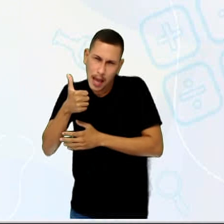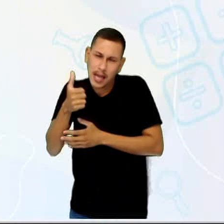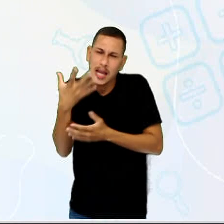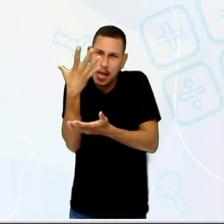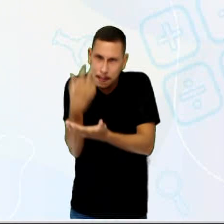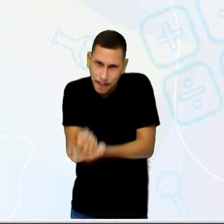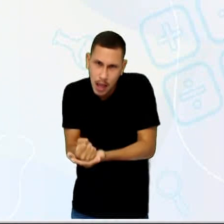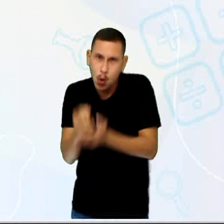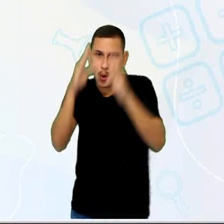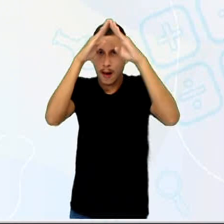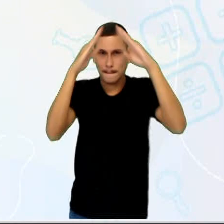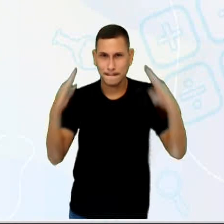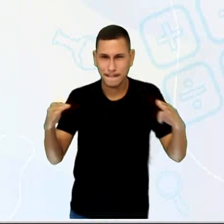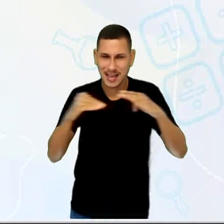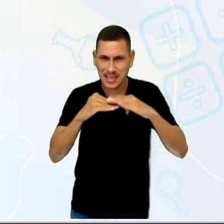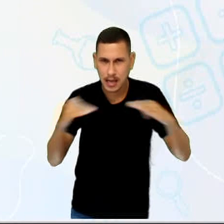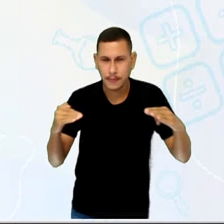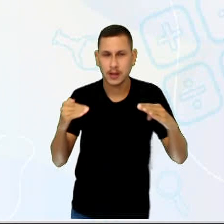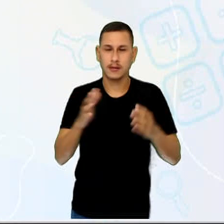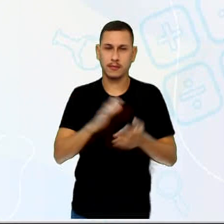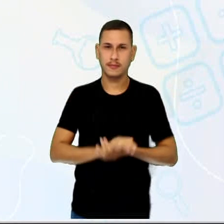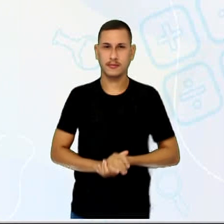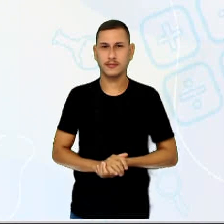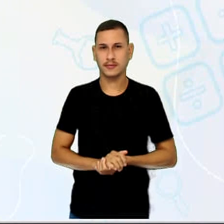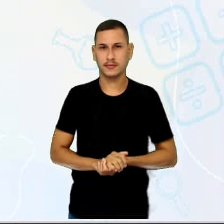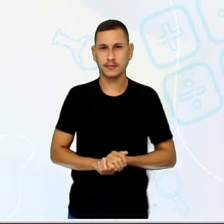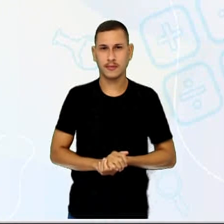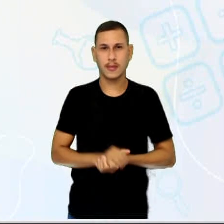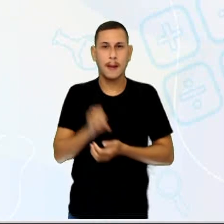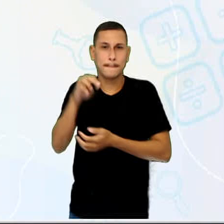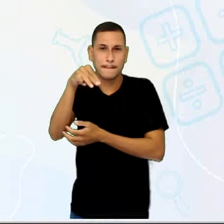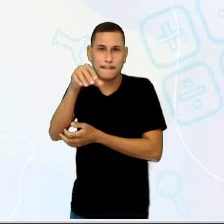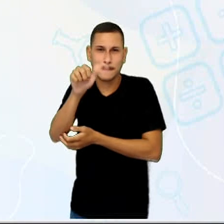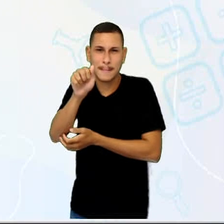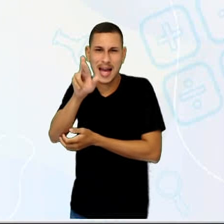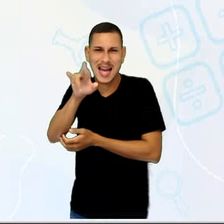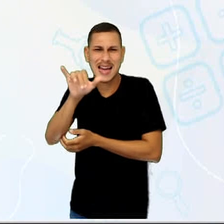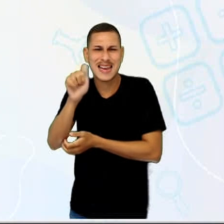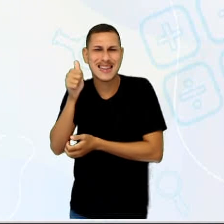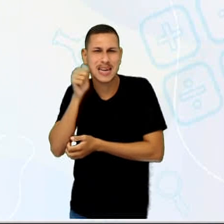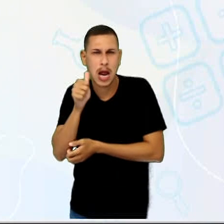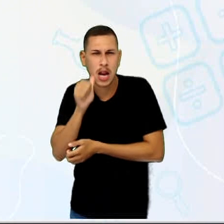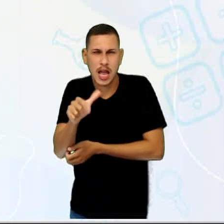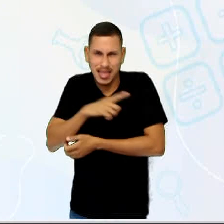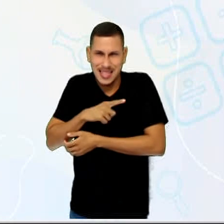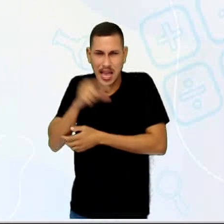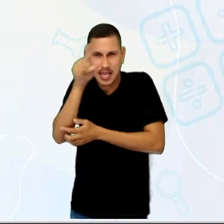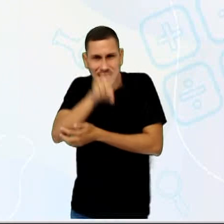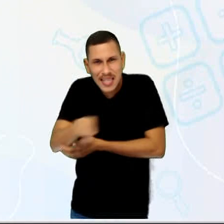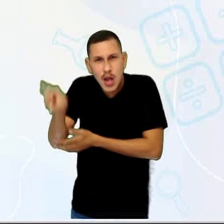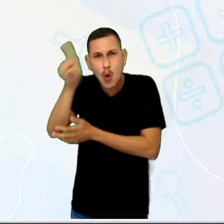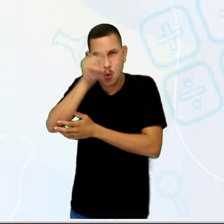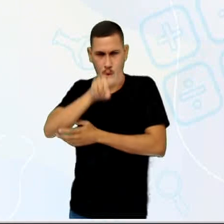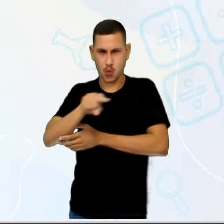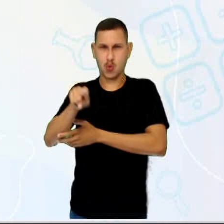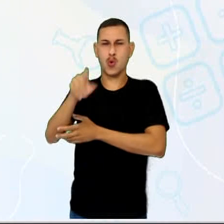uma pirâmide para a gente poder fechar. Maria tem círculo e um pedacinho de círculo. Não pode